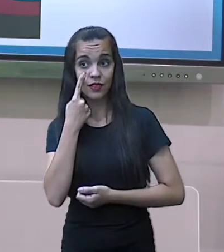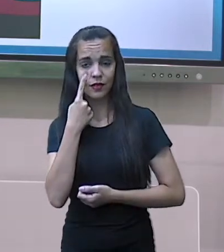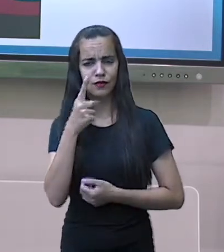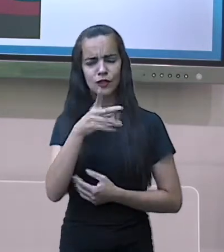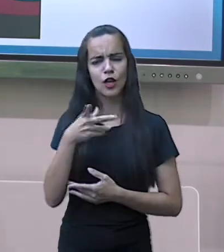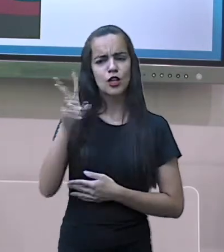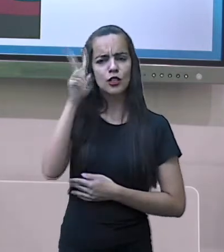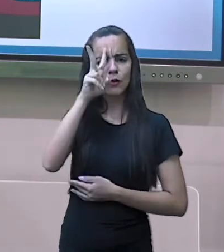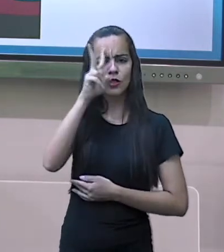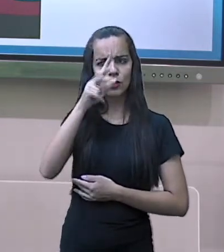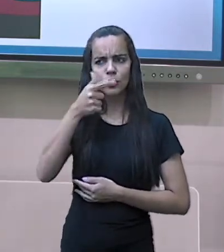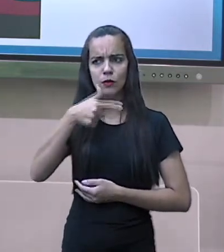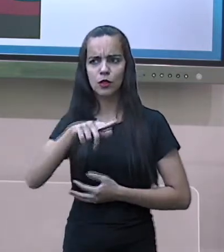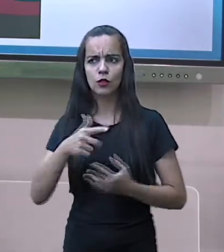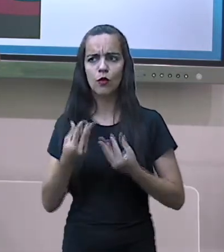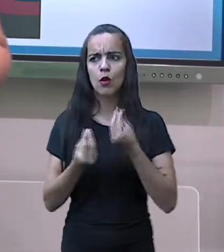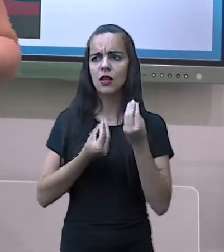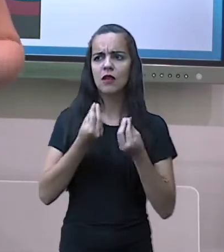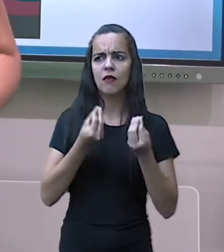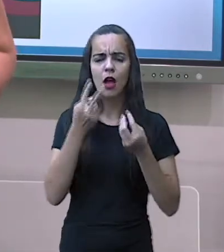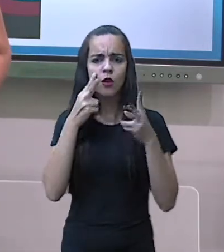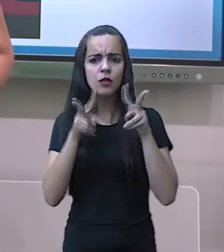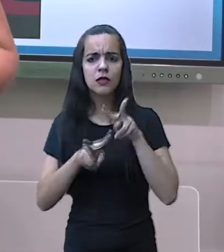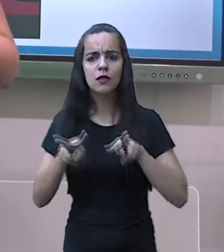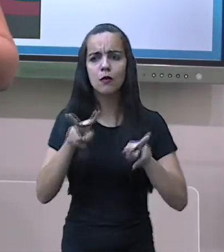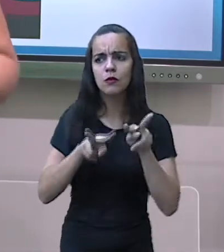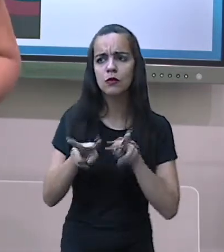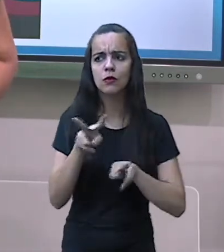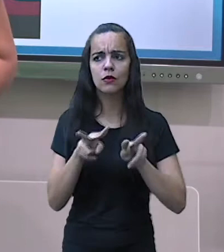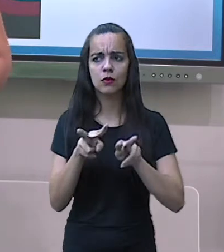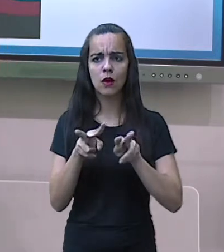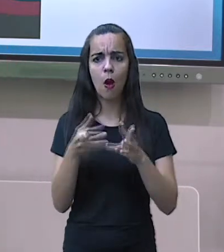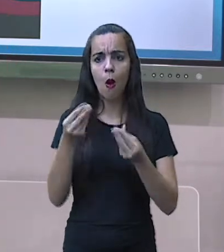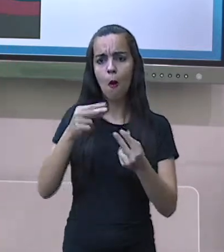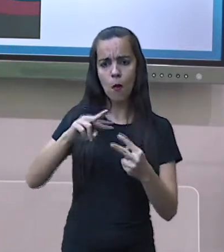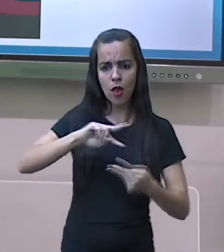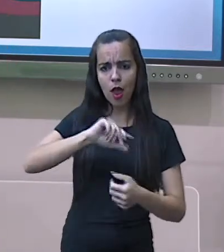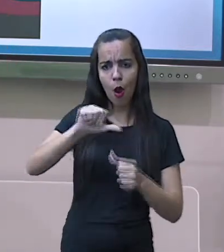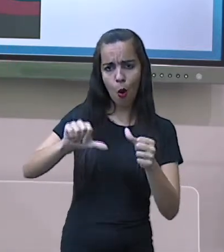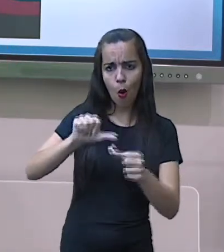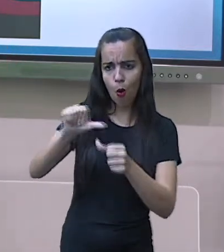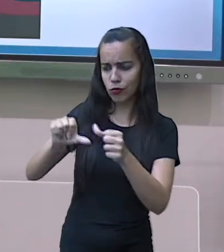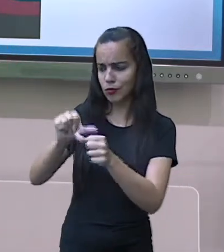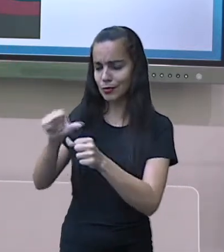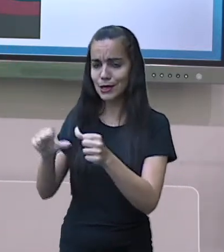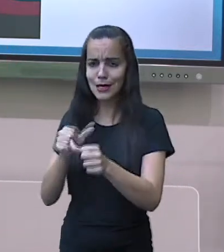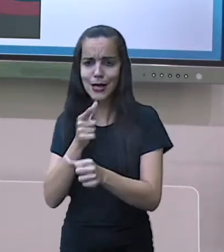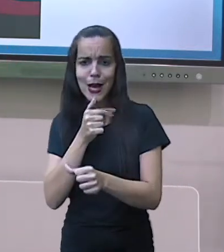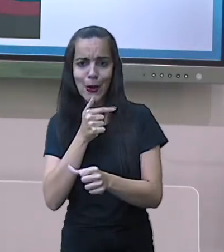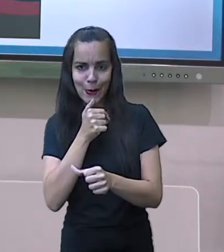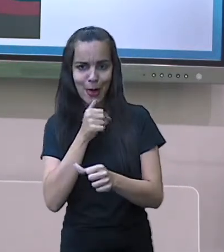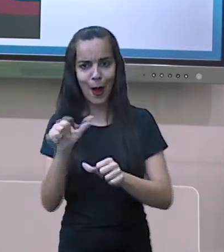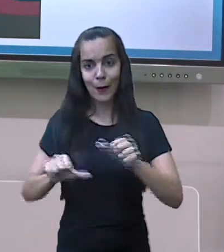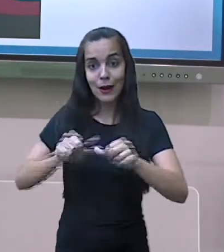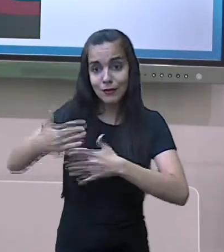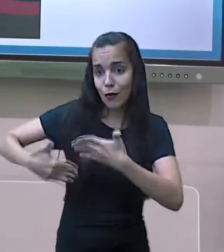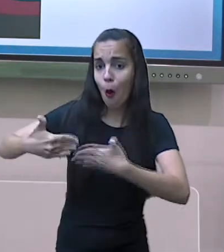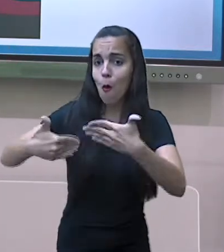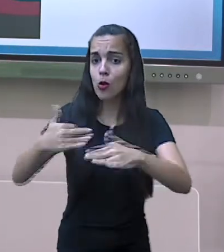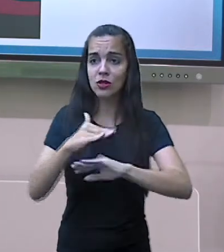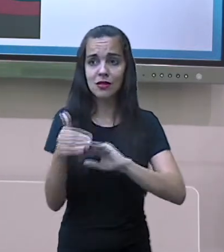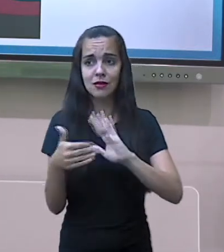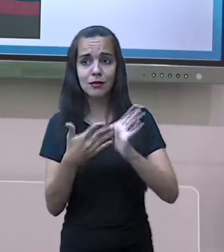renovando aqui para a gente, nós podemos observar o ciclo da água, tá? Essa